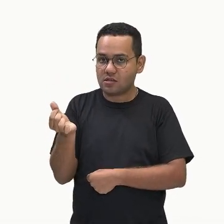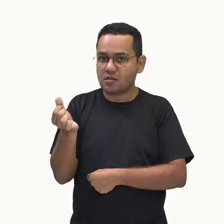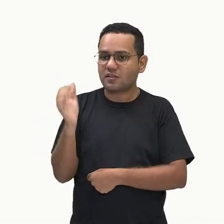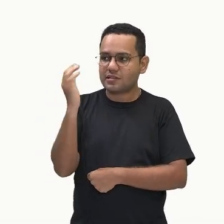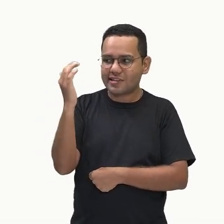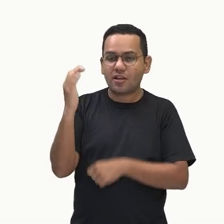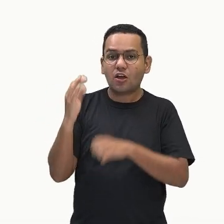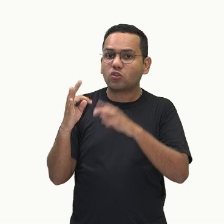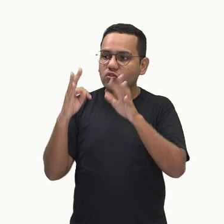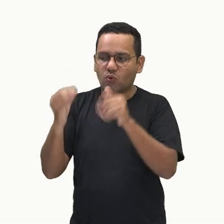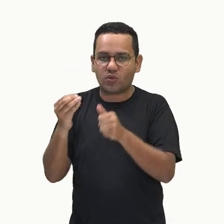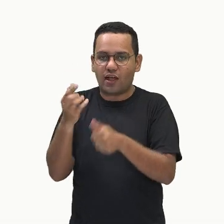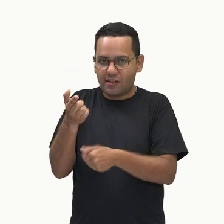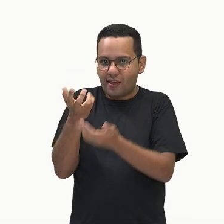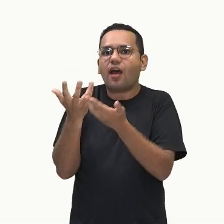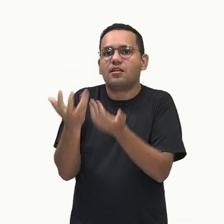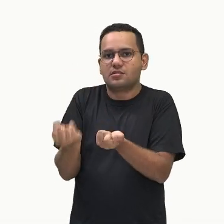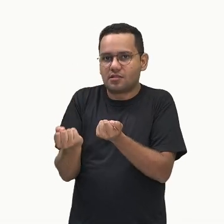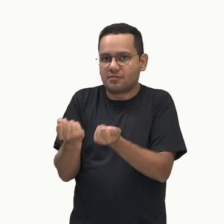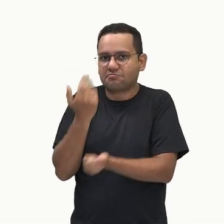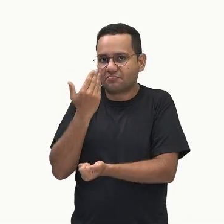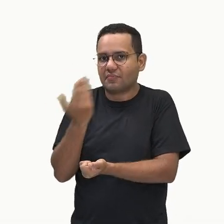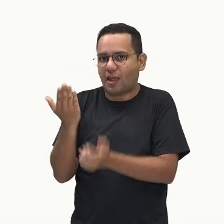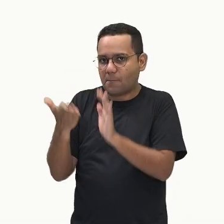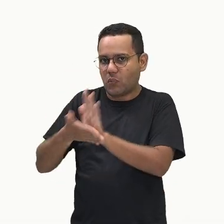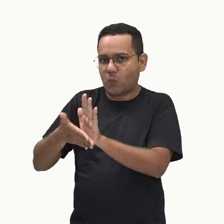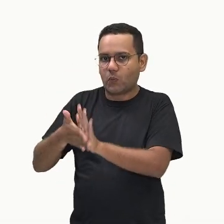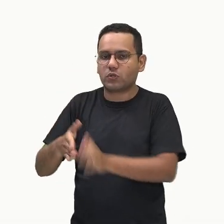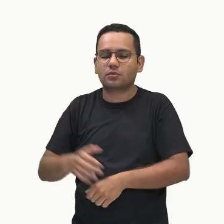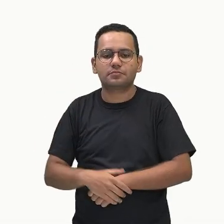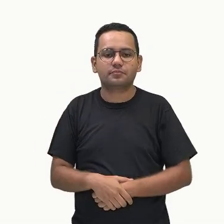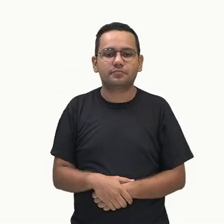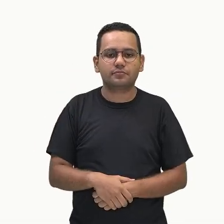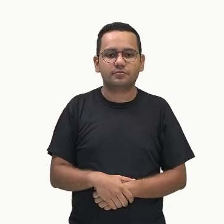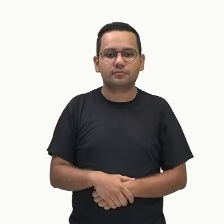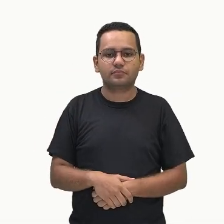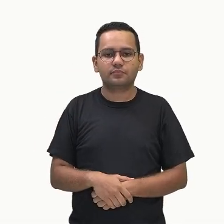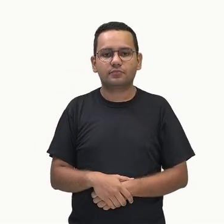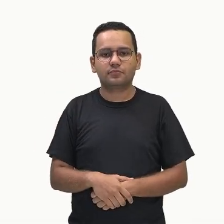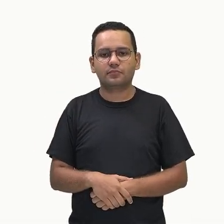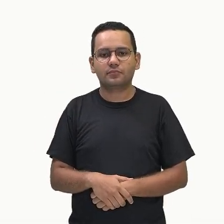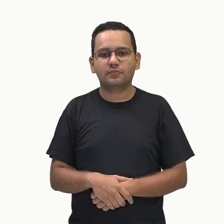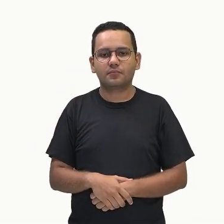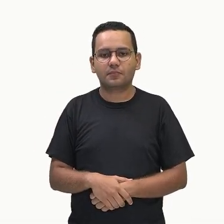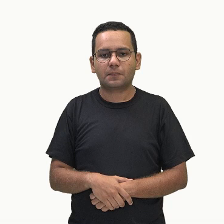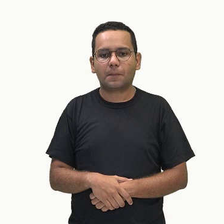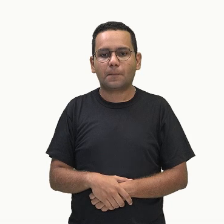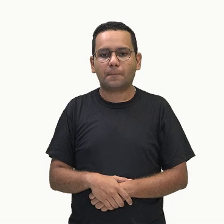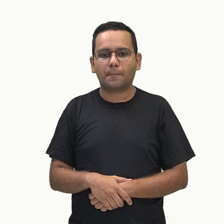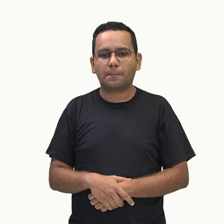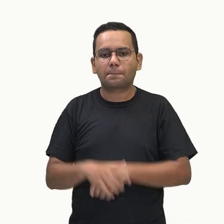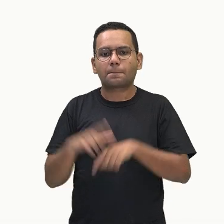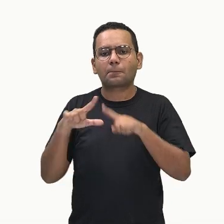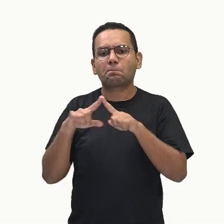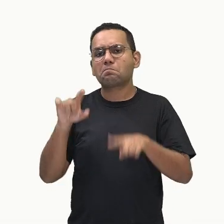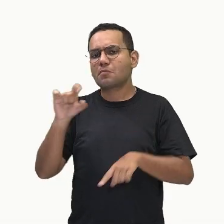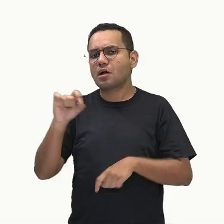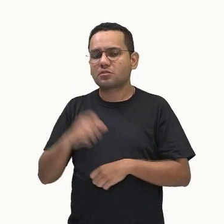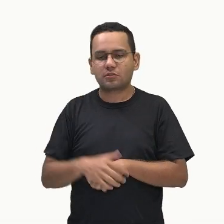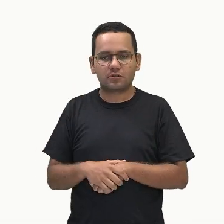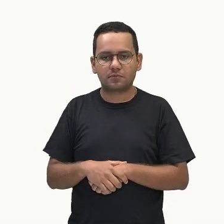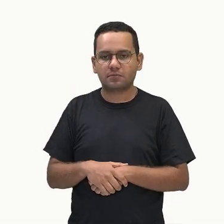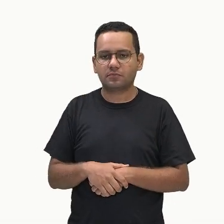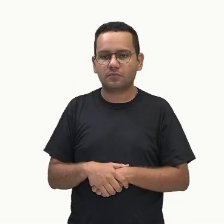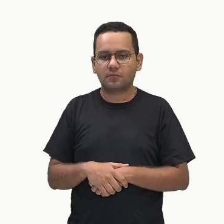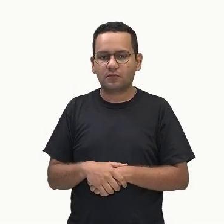1926. Então, esse modelo atômico, ele define regiões em torno do